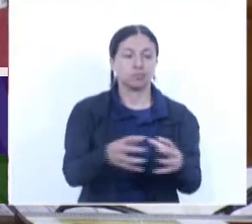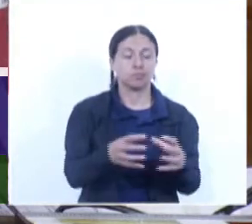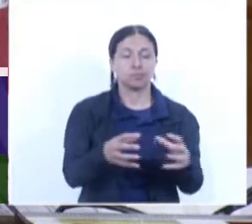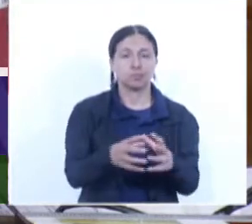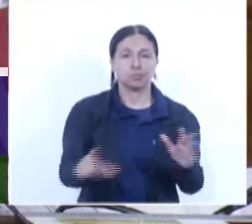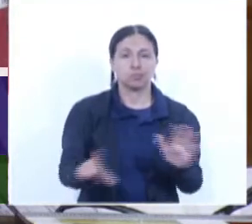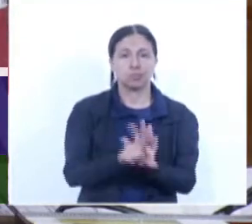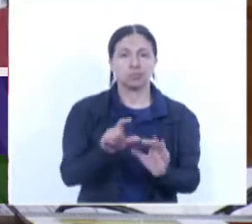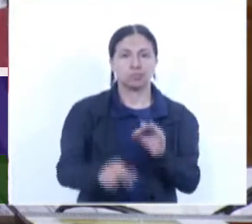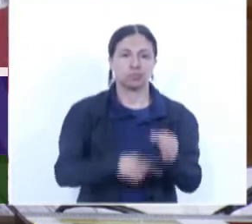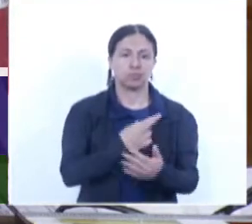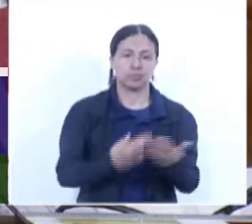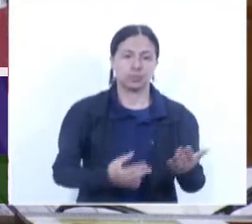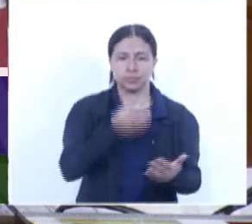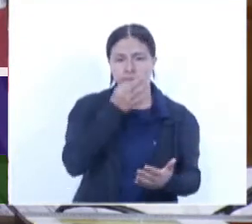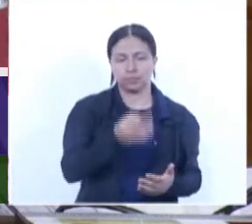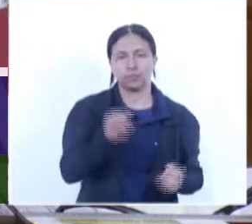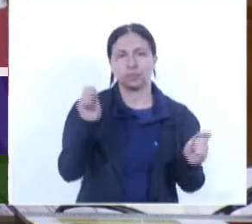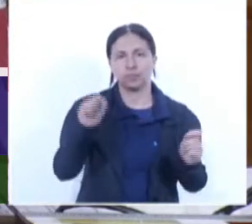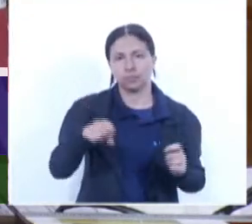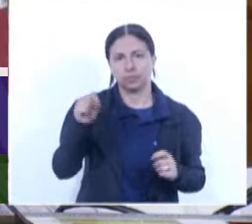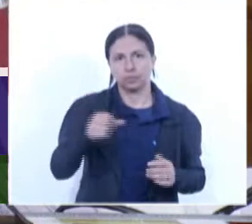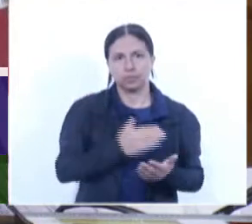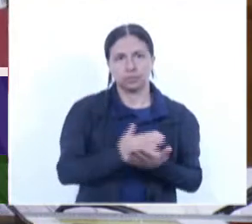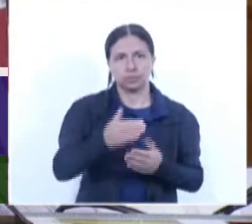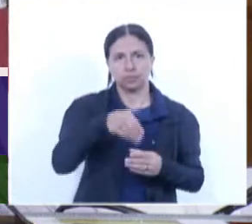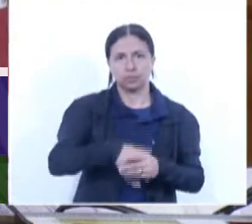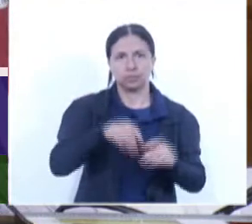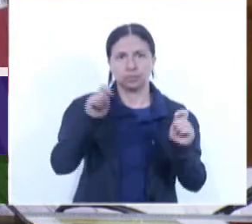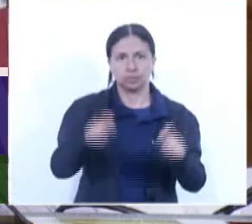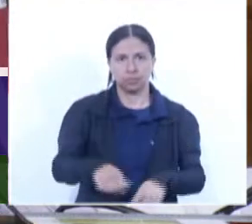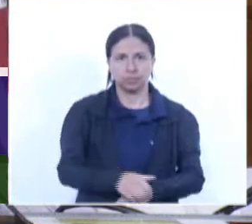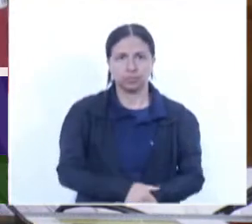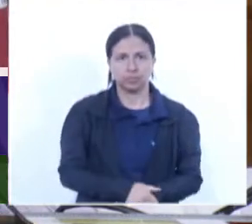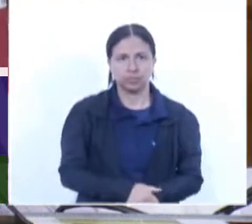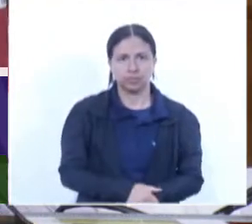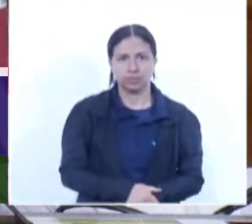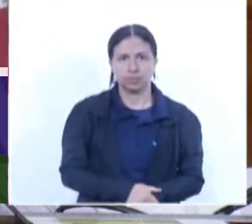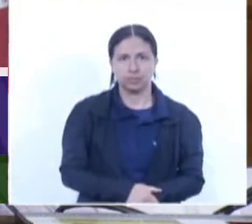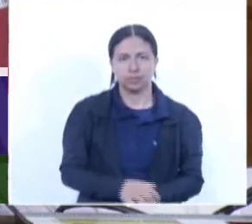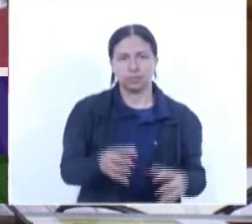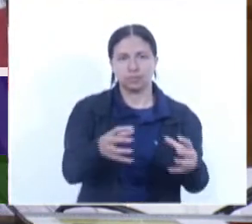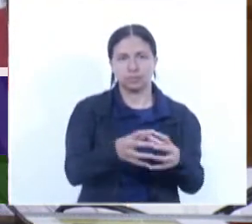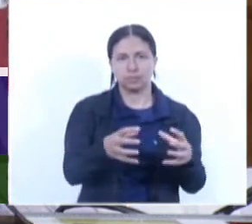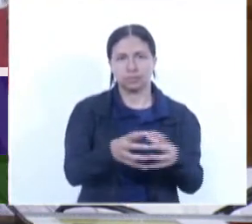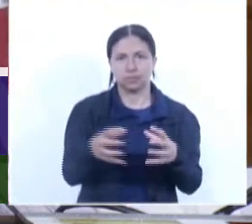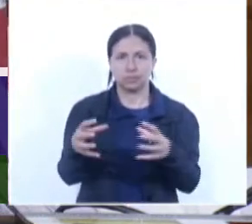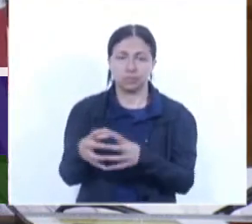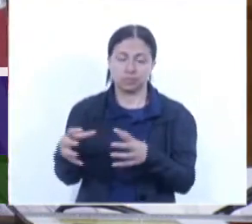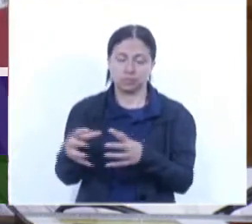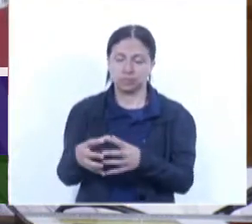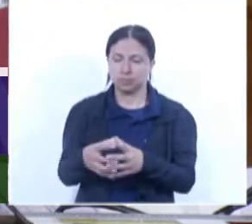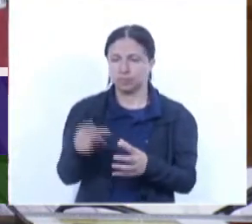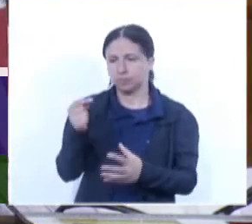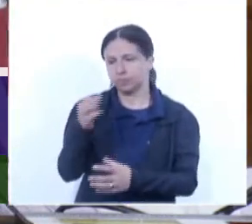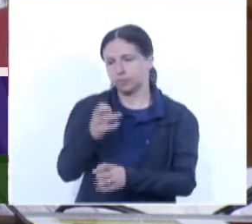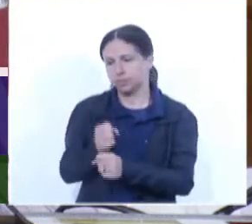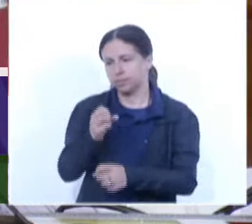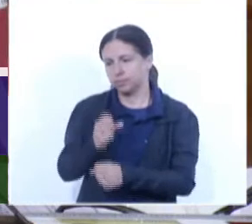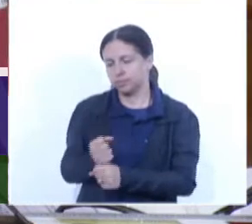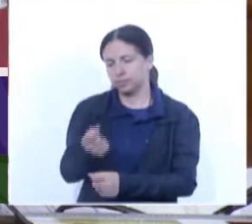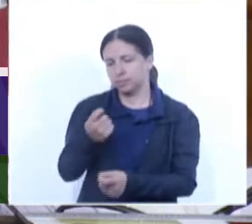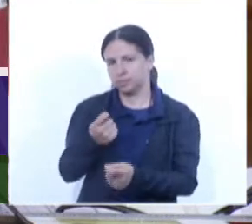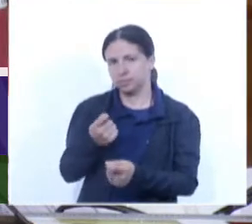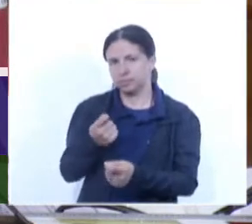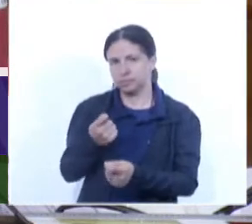favaroviamente o projeto mas ela foi feito um trabalho em conjunto da comissão de Finanças e orçamento juntamente